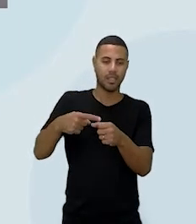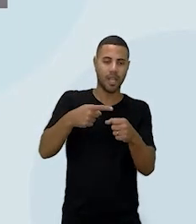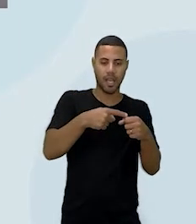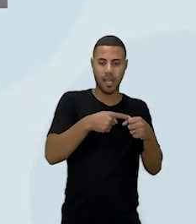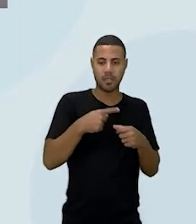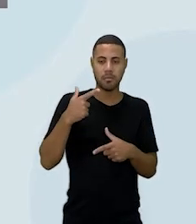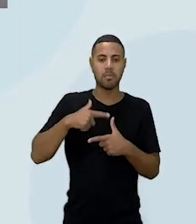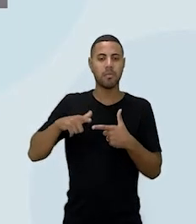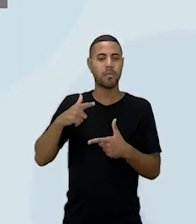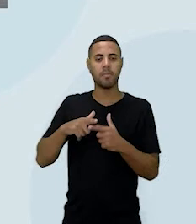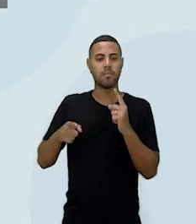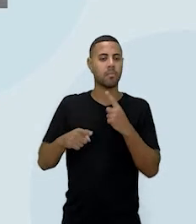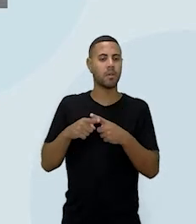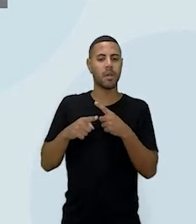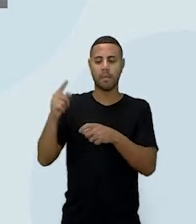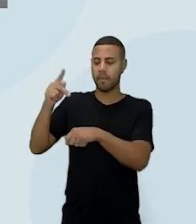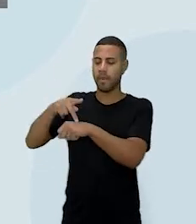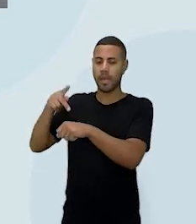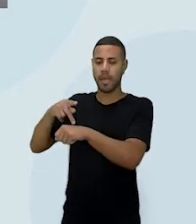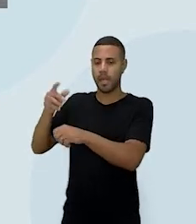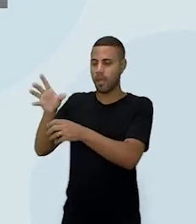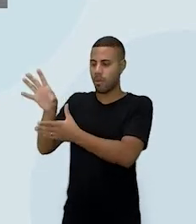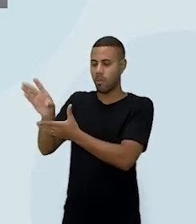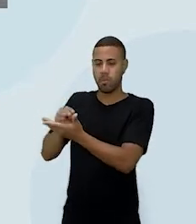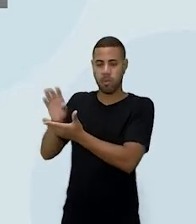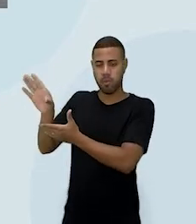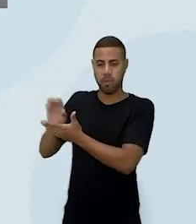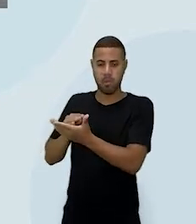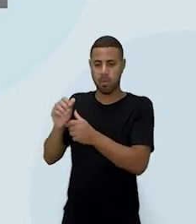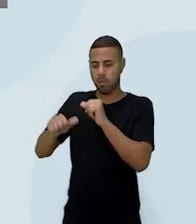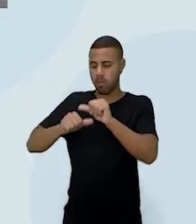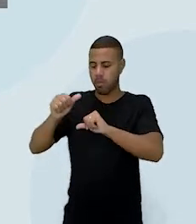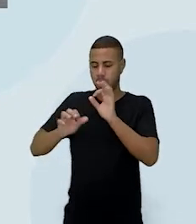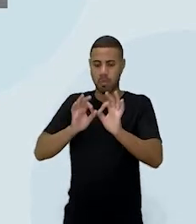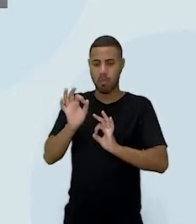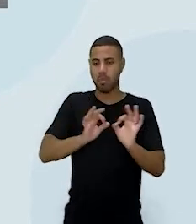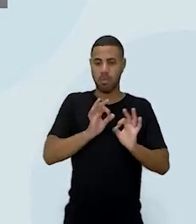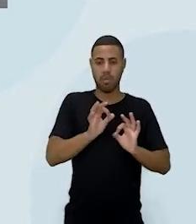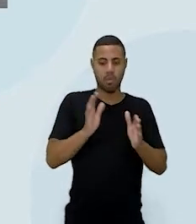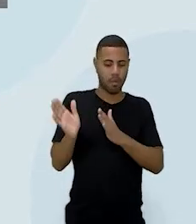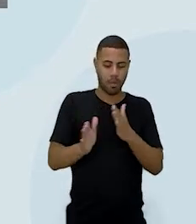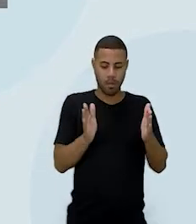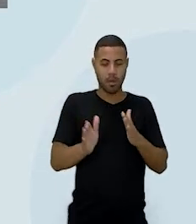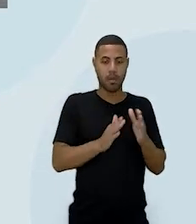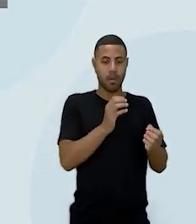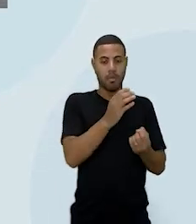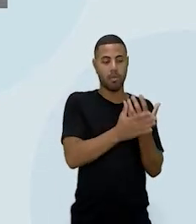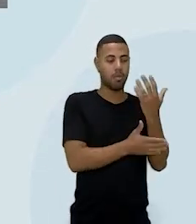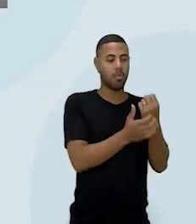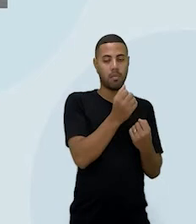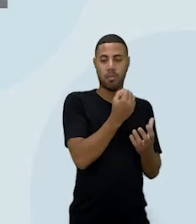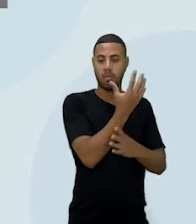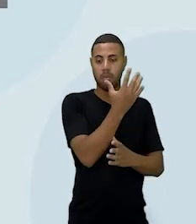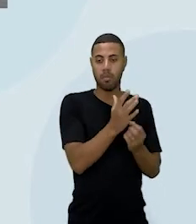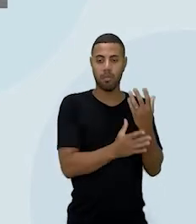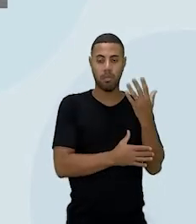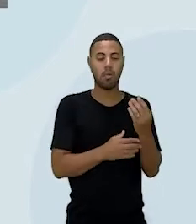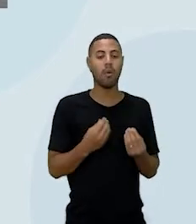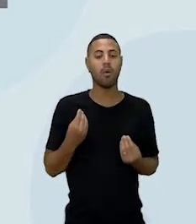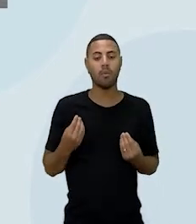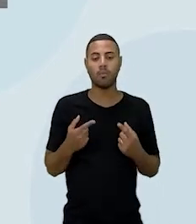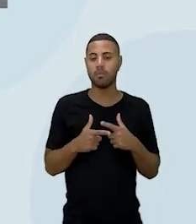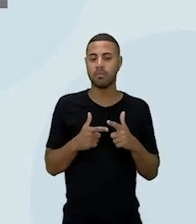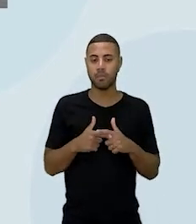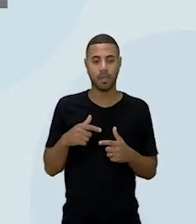do calcário pode levar, né, a acontecer, né? Então a gente percebe ali, nós